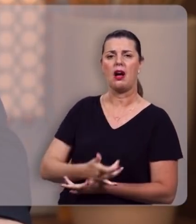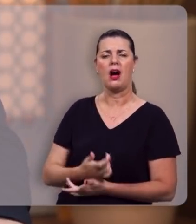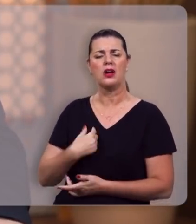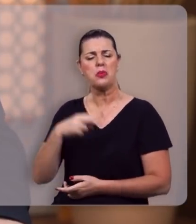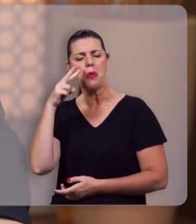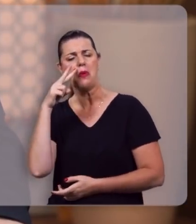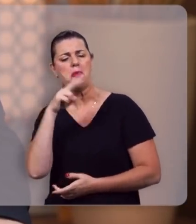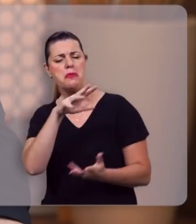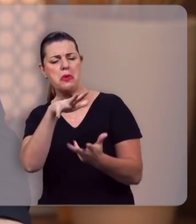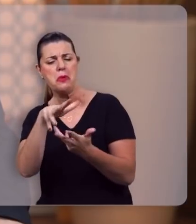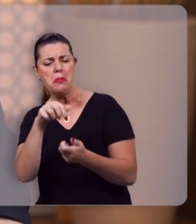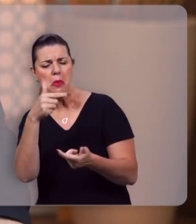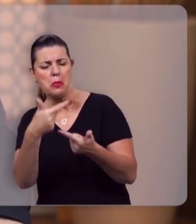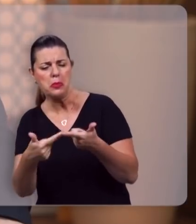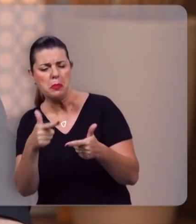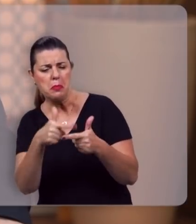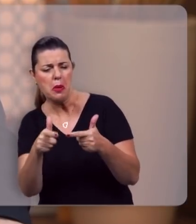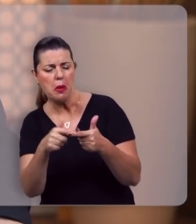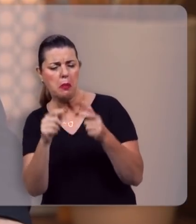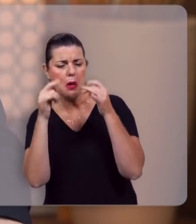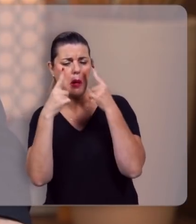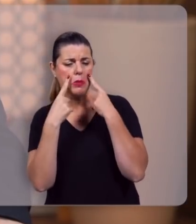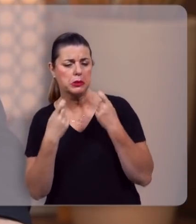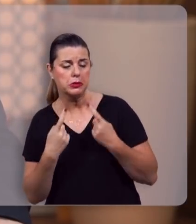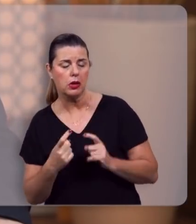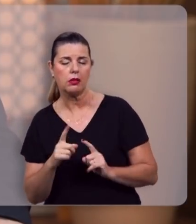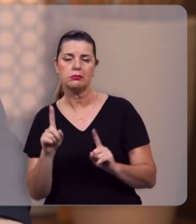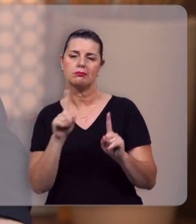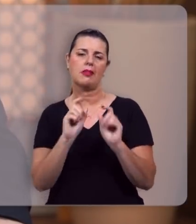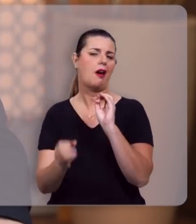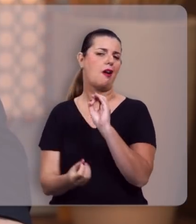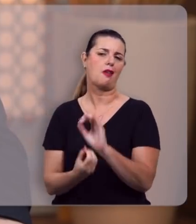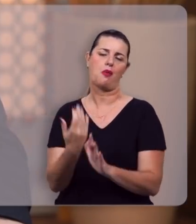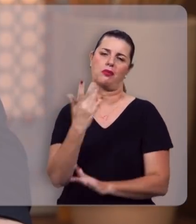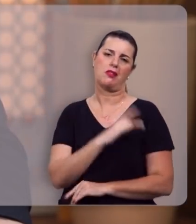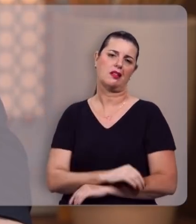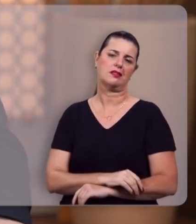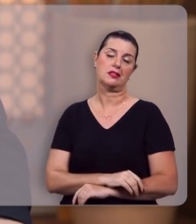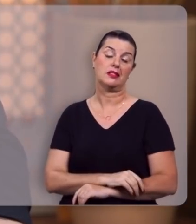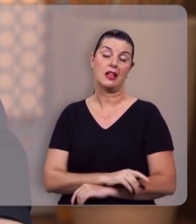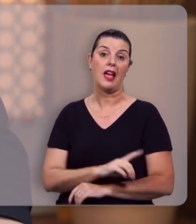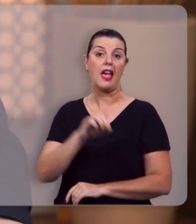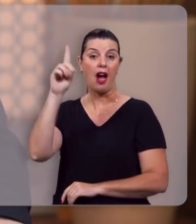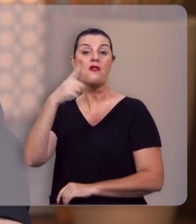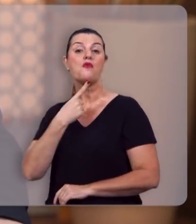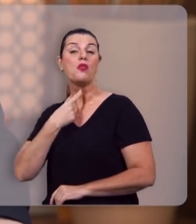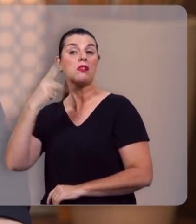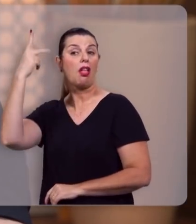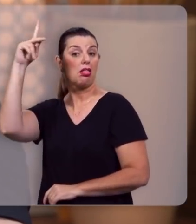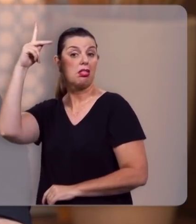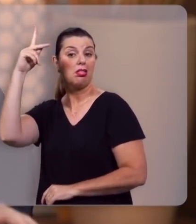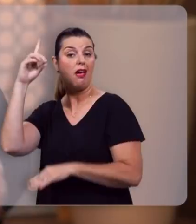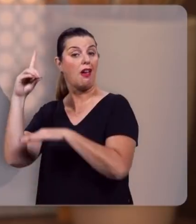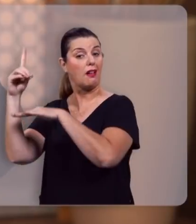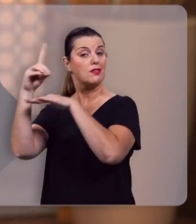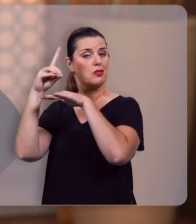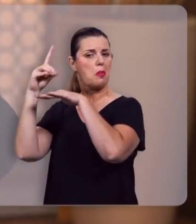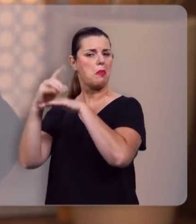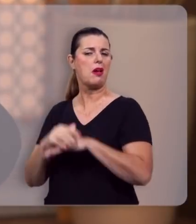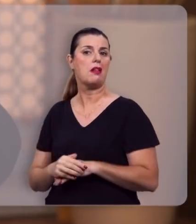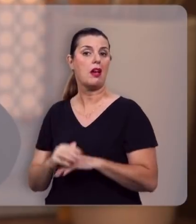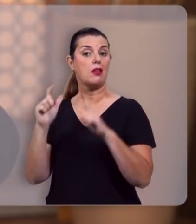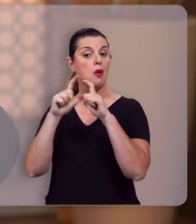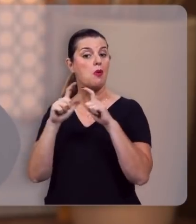vê as tragédias do mundo. Nada acontece fora da vontade soberana do Senhor. Mas o